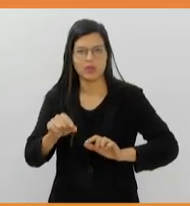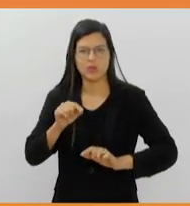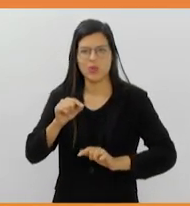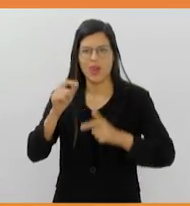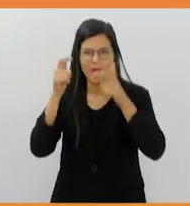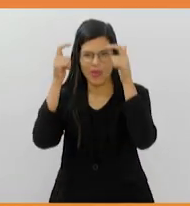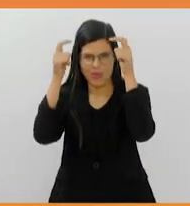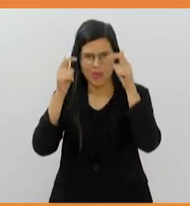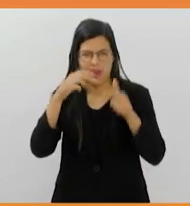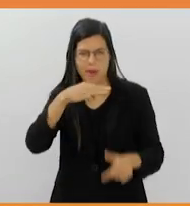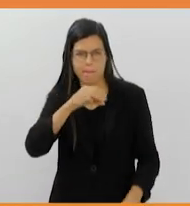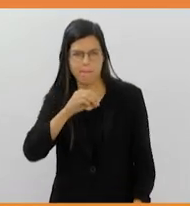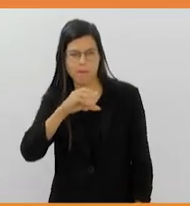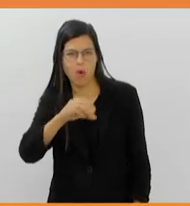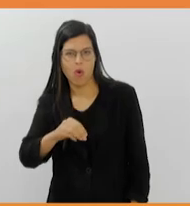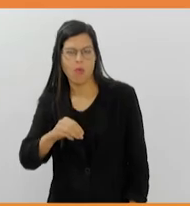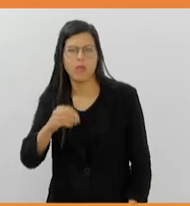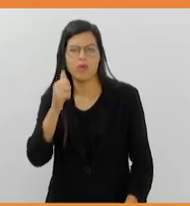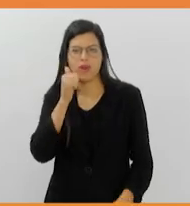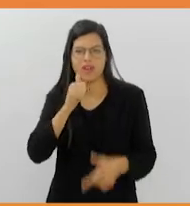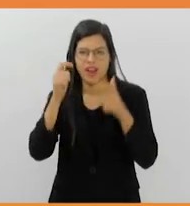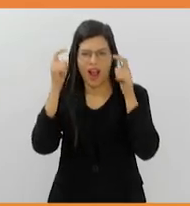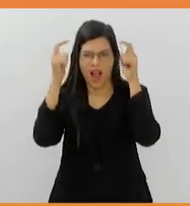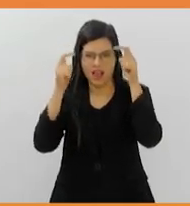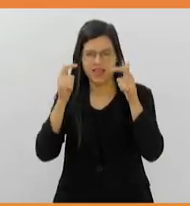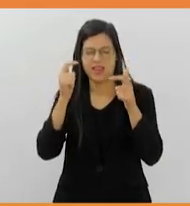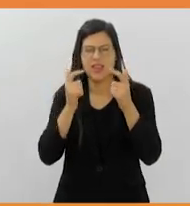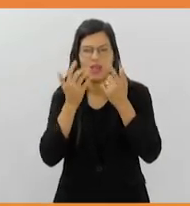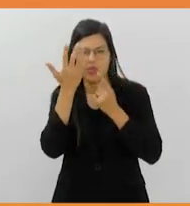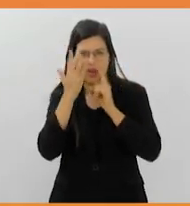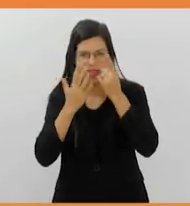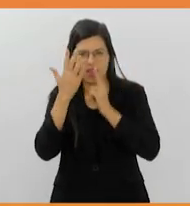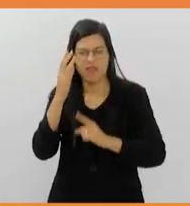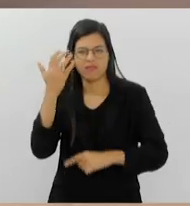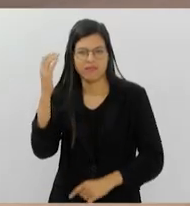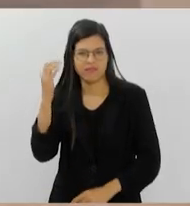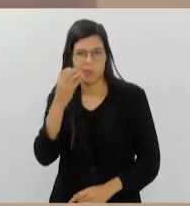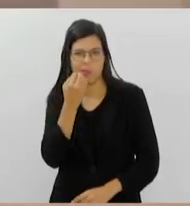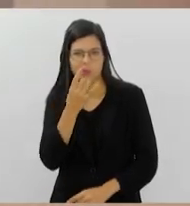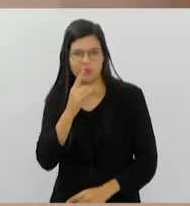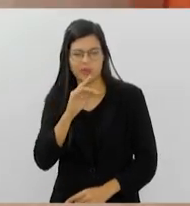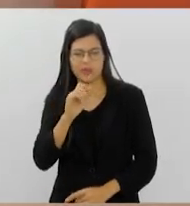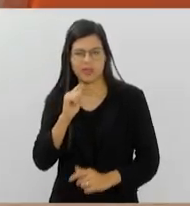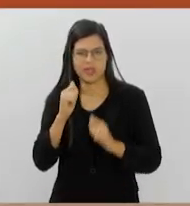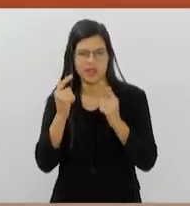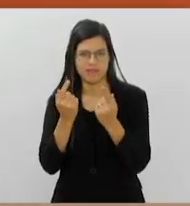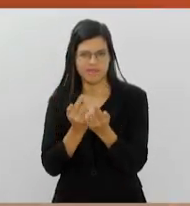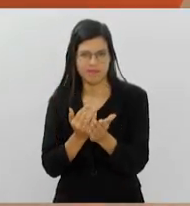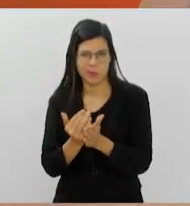Momo e Rainha do Carnaval de Niterói. O Bom Dia Alerj começa agora.